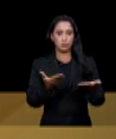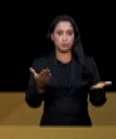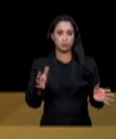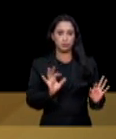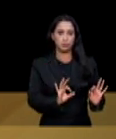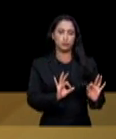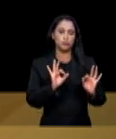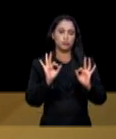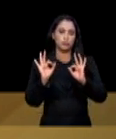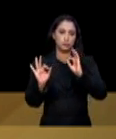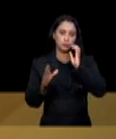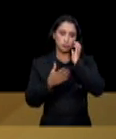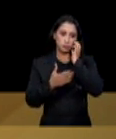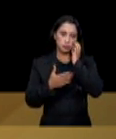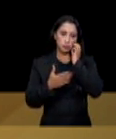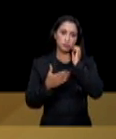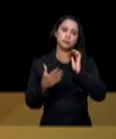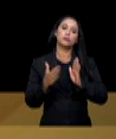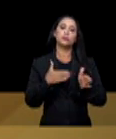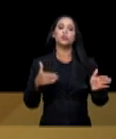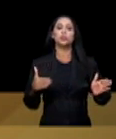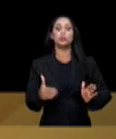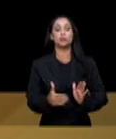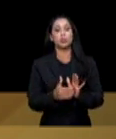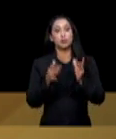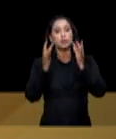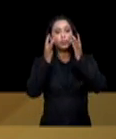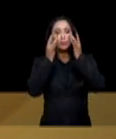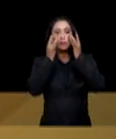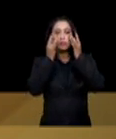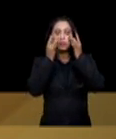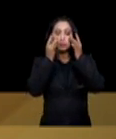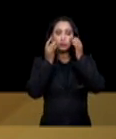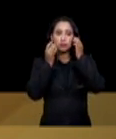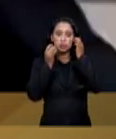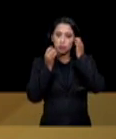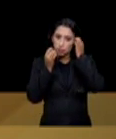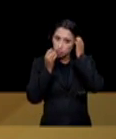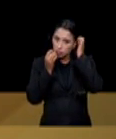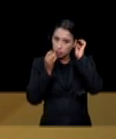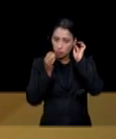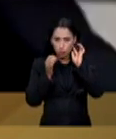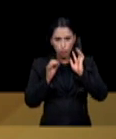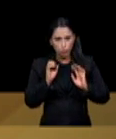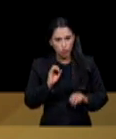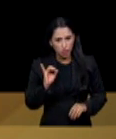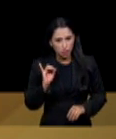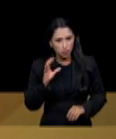nos acompanham, todos os presentes. Senhor presidente, eu gostaria... A conexão está caindo. Alô?